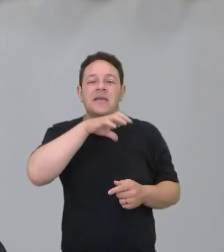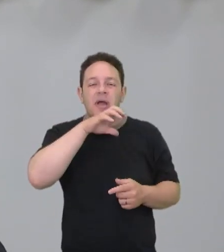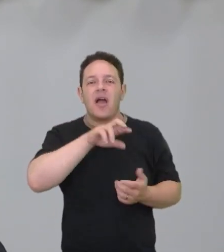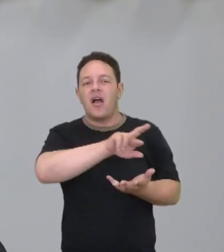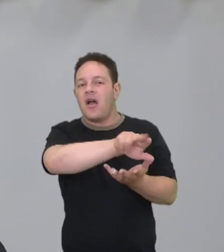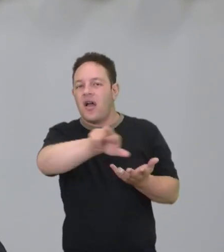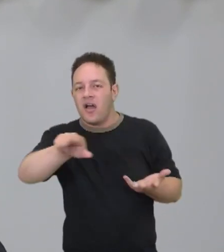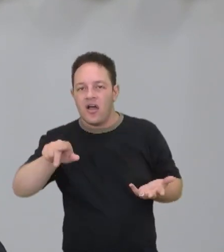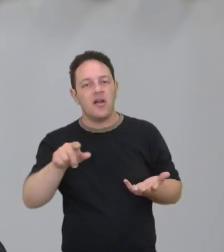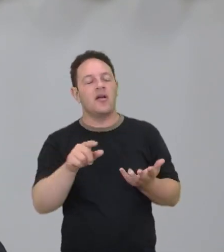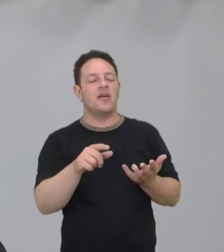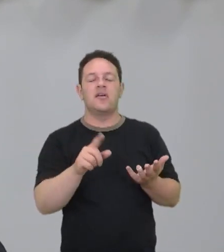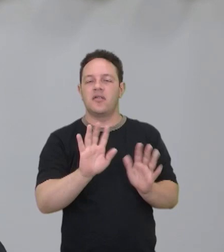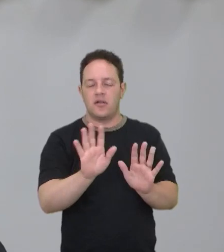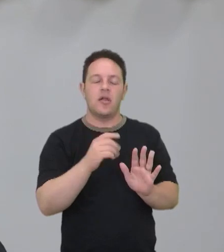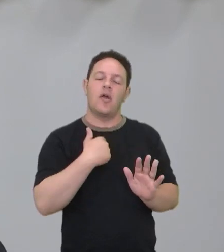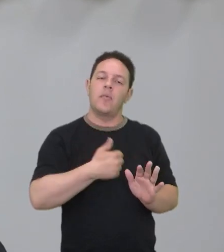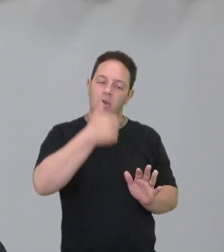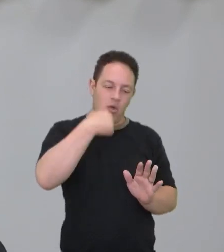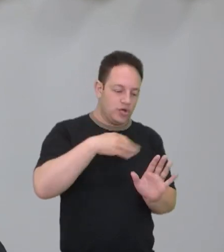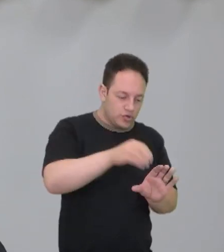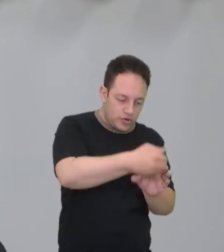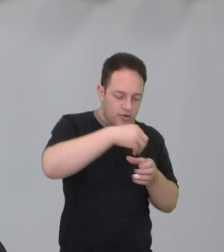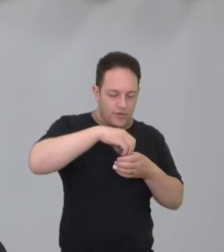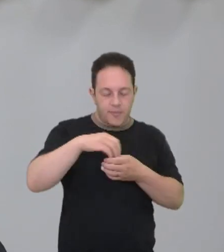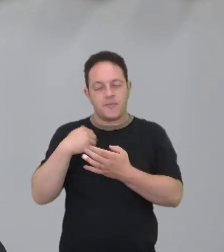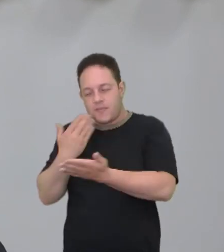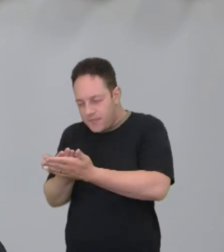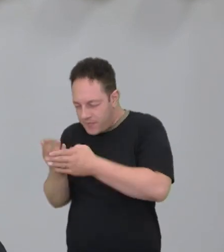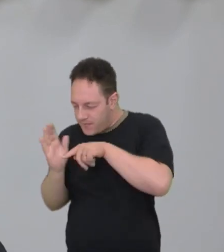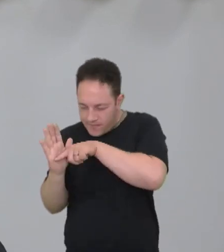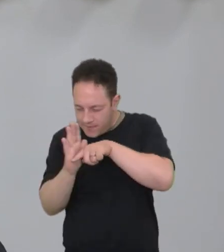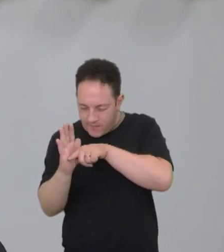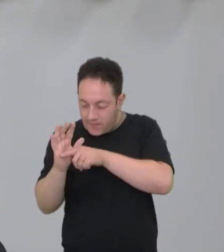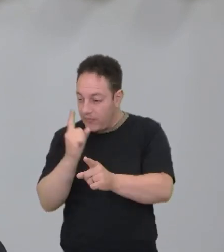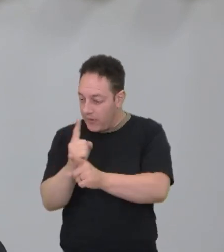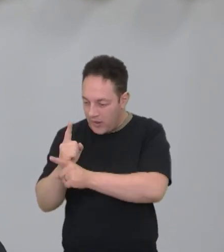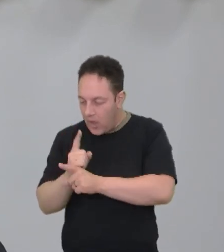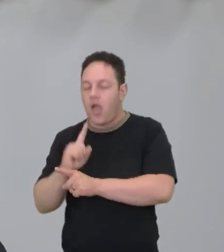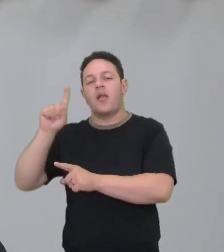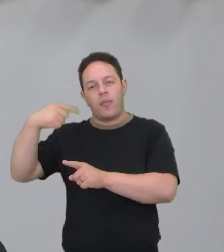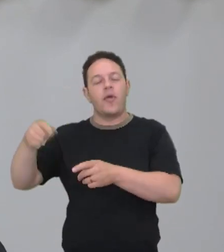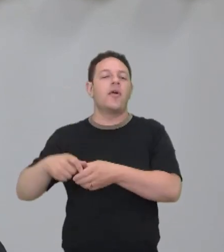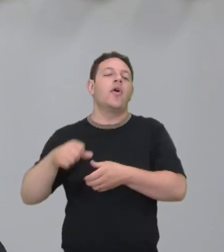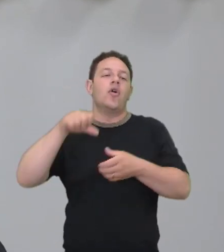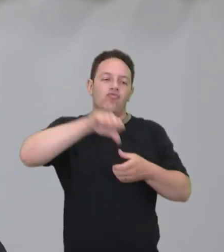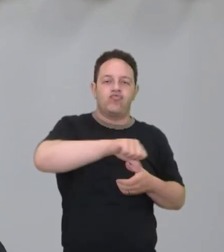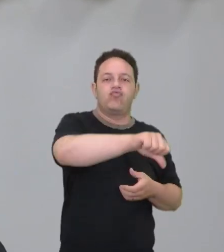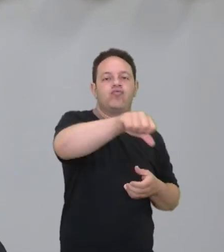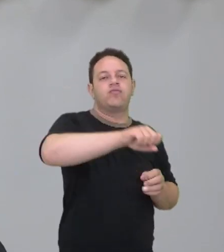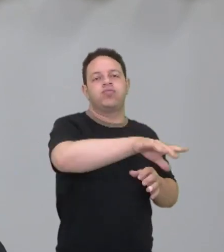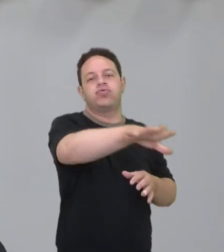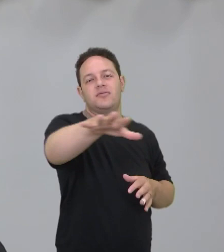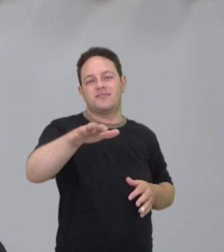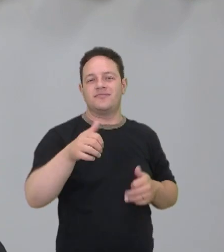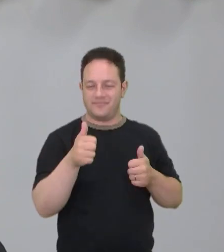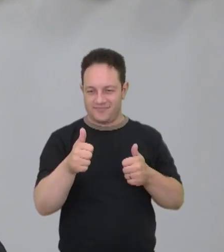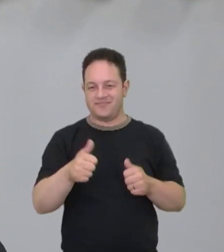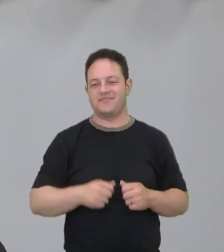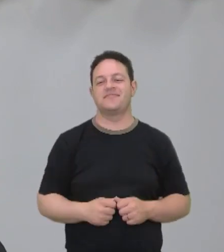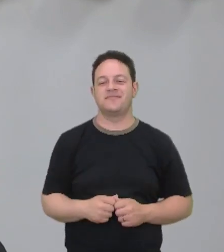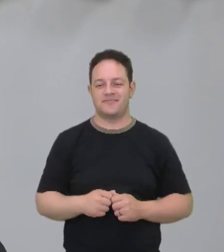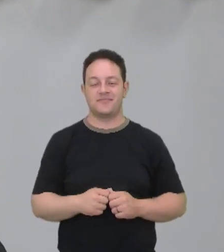a diversidade local, eu faço então essa remoção e depois a inserção novamente. E